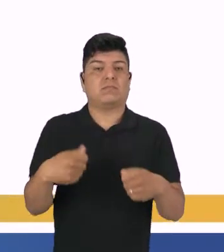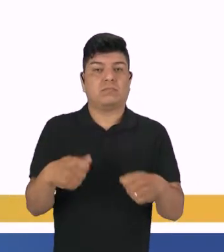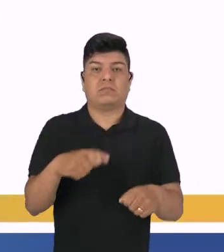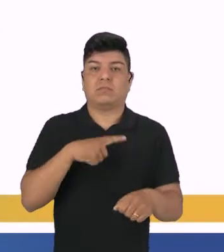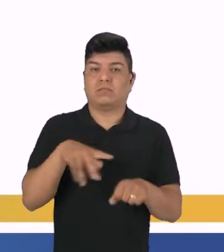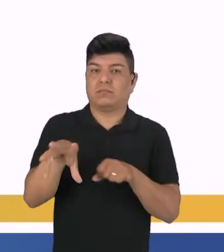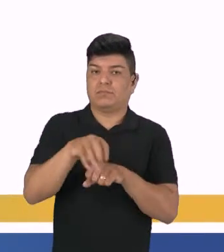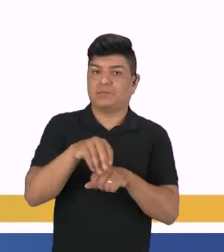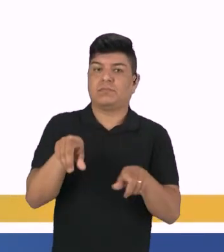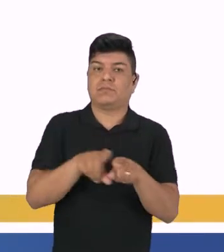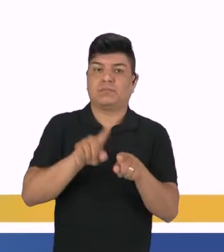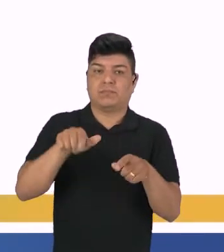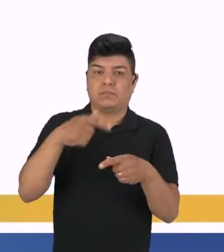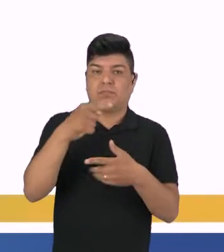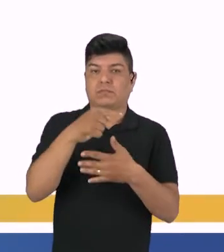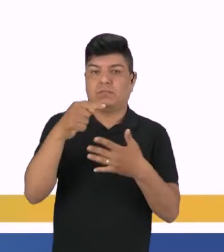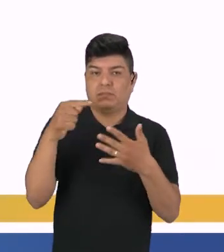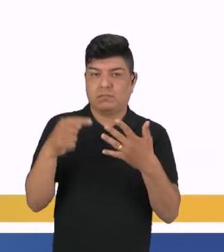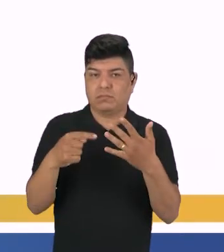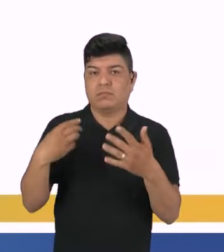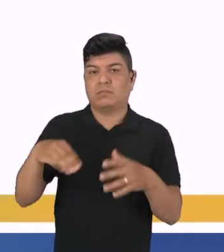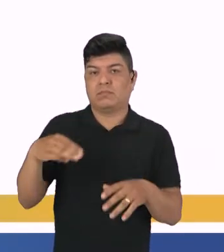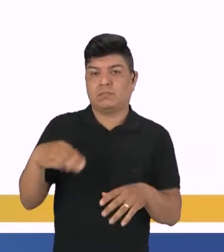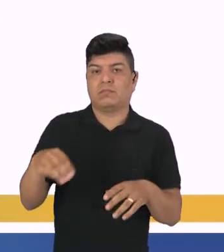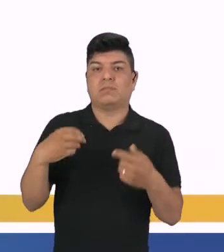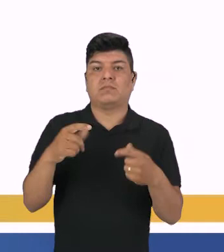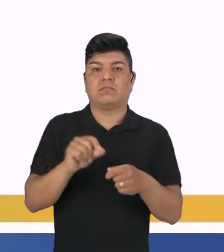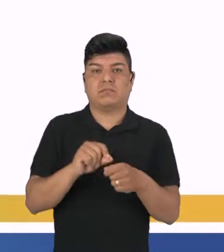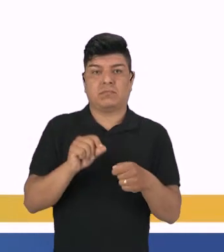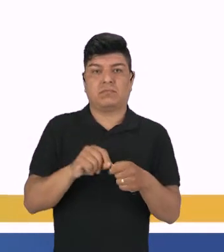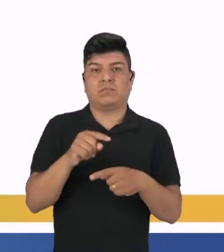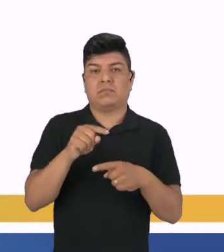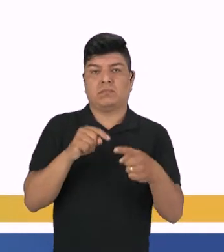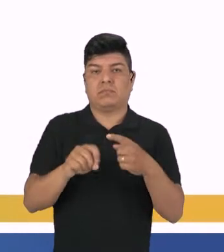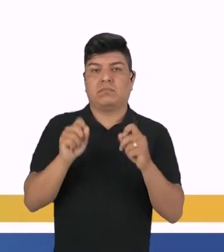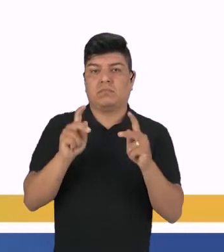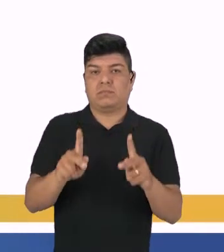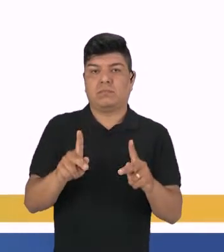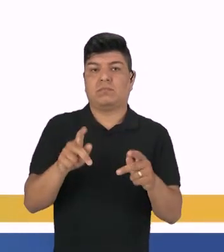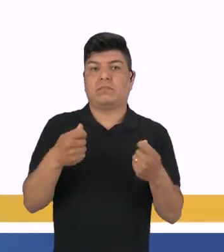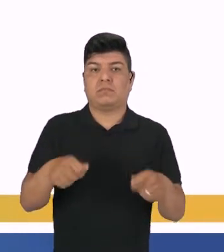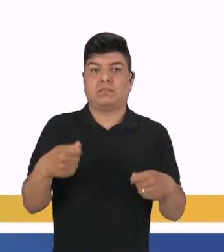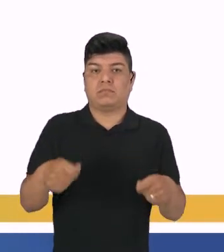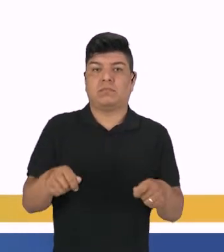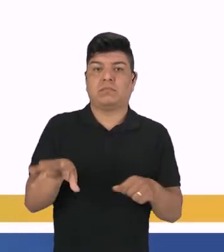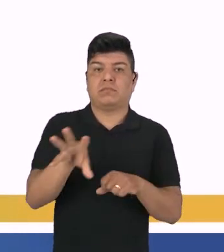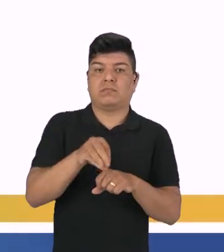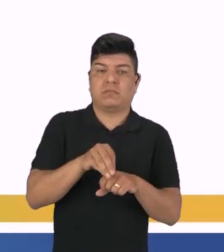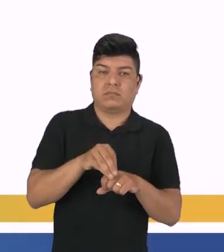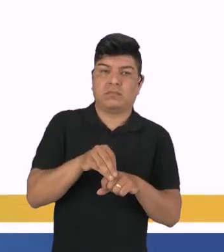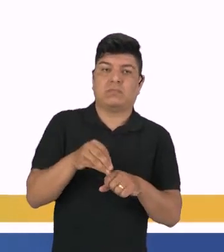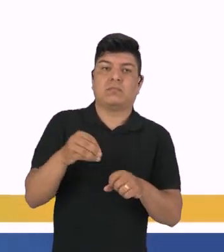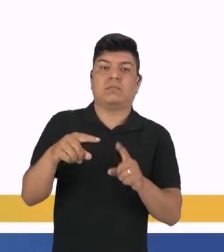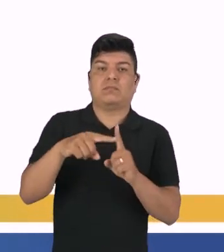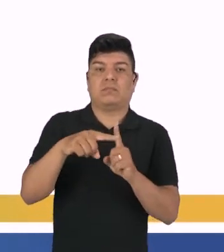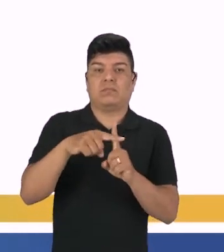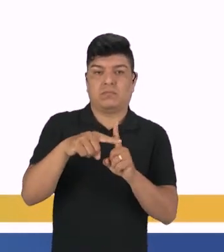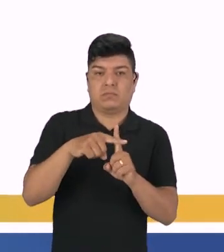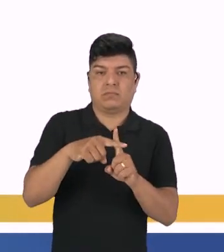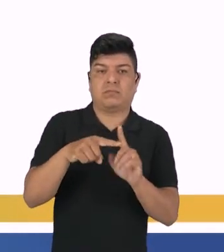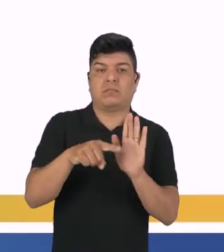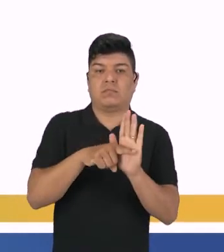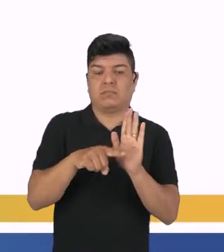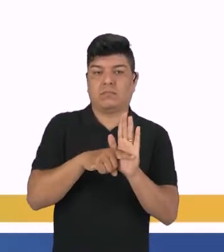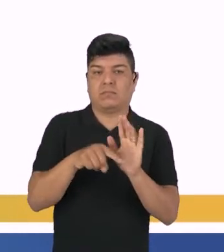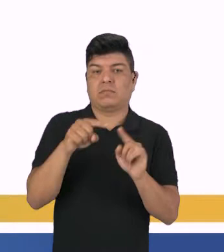ter conhecimento também das outras operações para realizar a divisão. A gente precisa ter conhecimento da adição, da